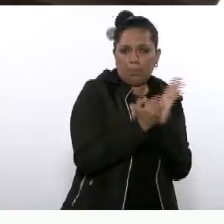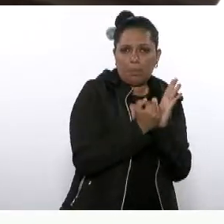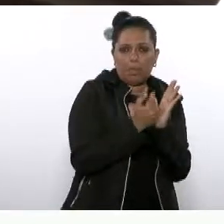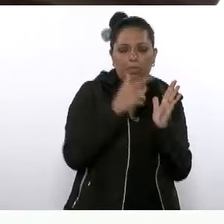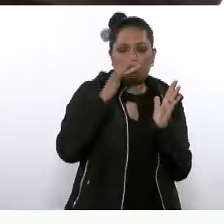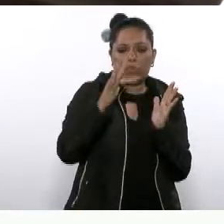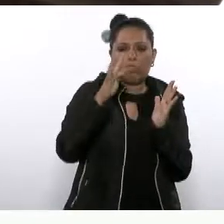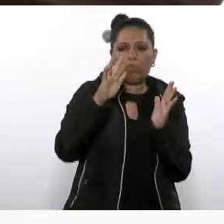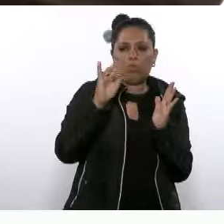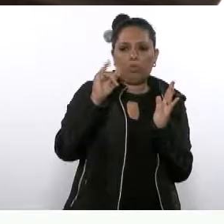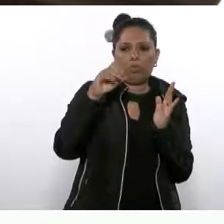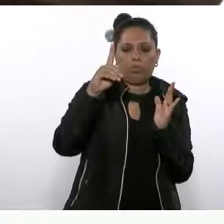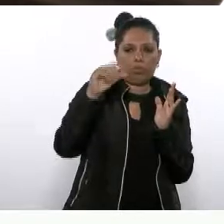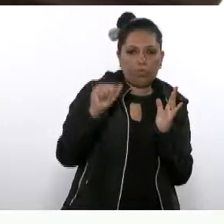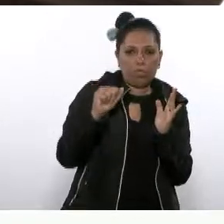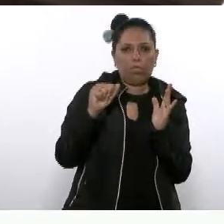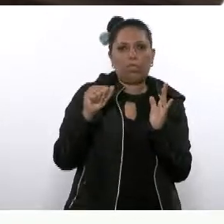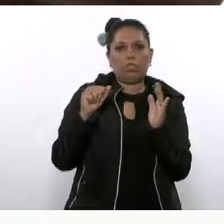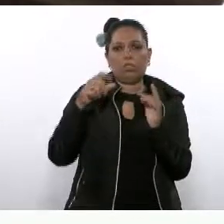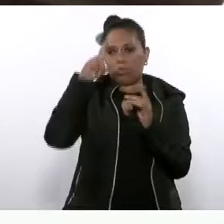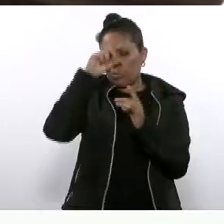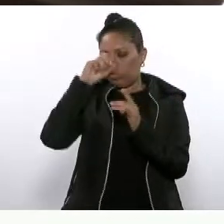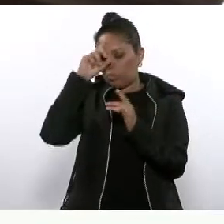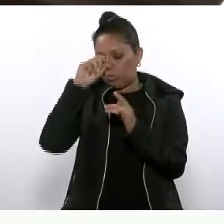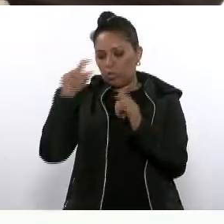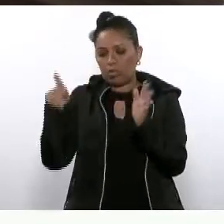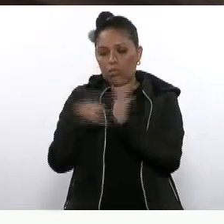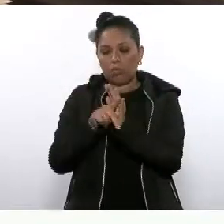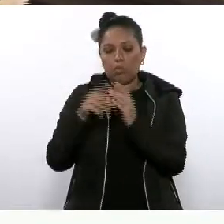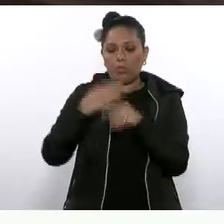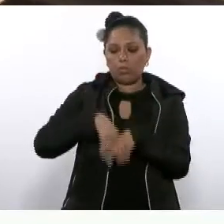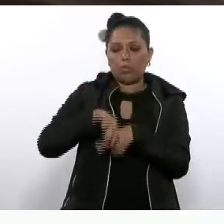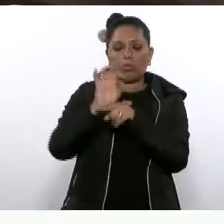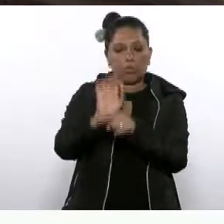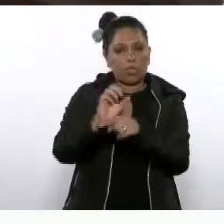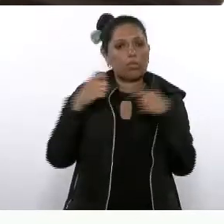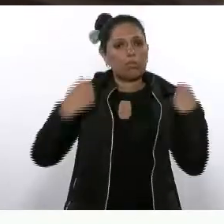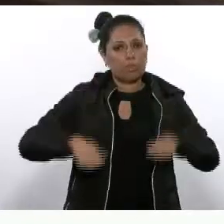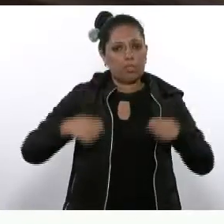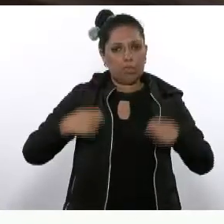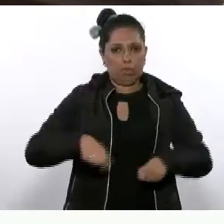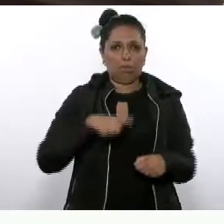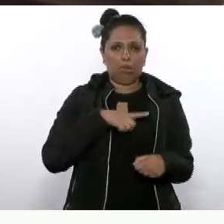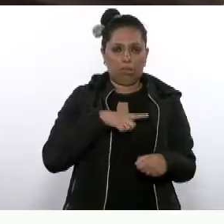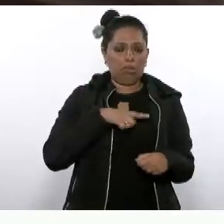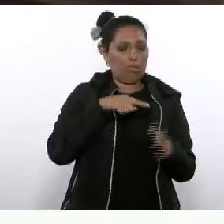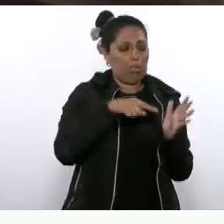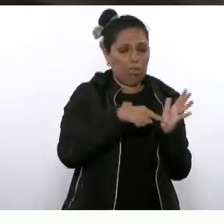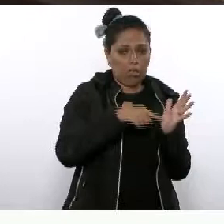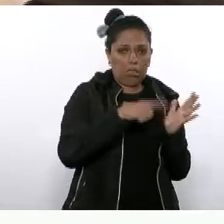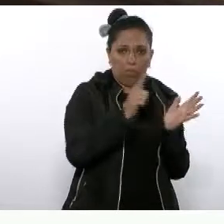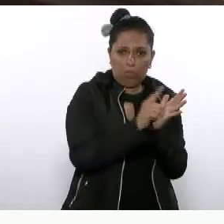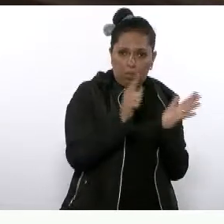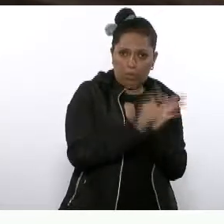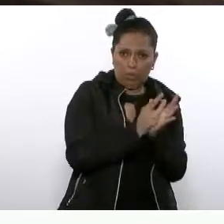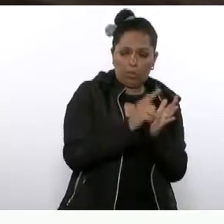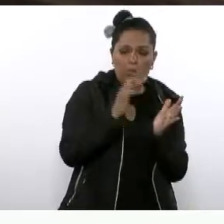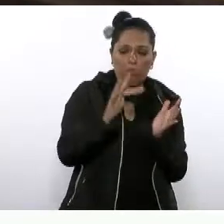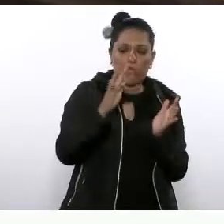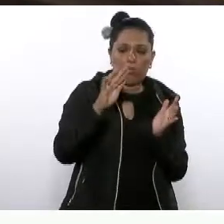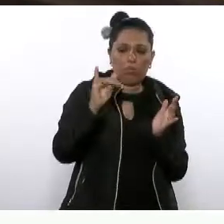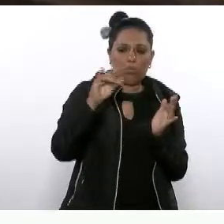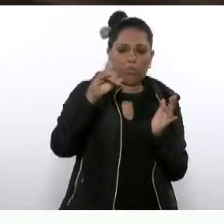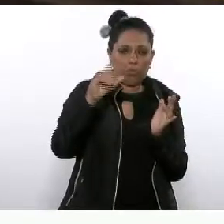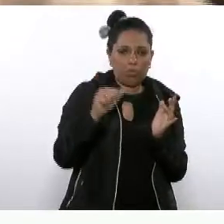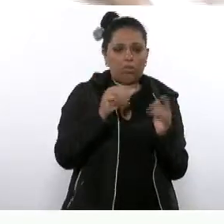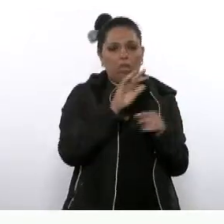utilizado na rede estadual de atendimento às mulheres. Eu acho que esse formulário é um critério objetivo que vai